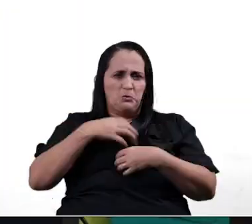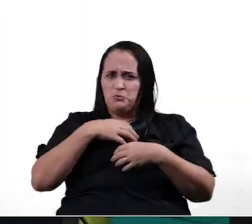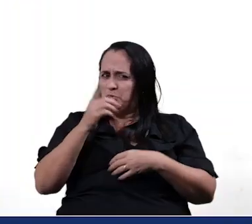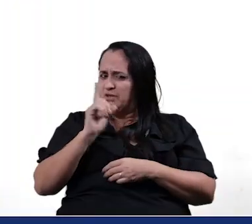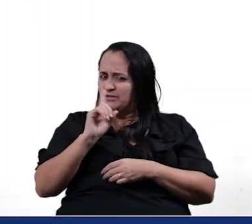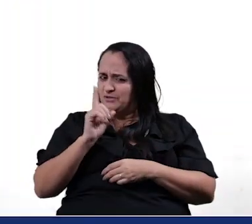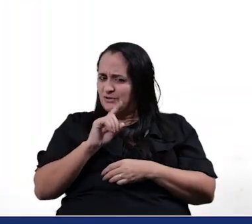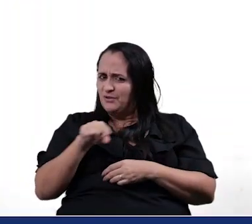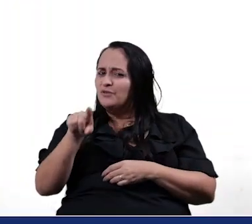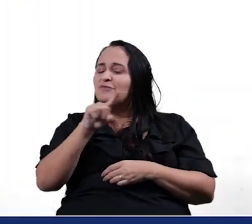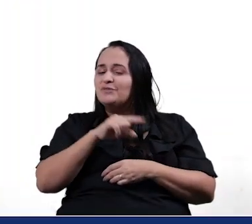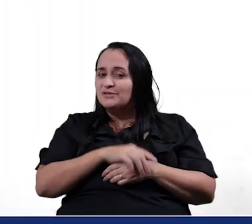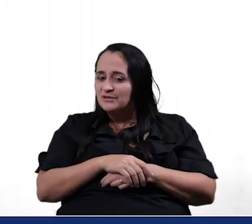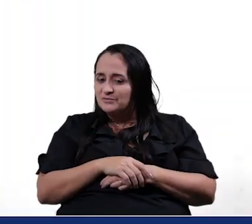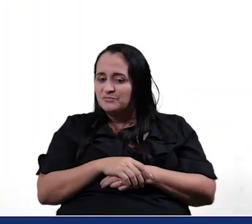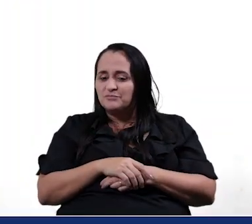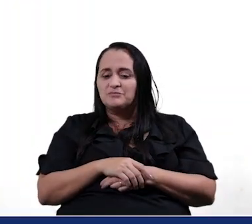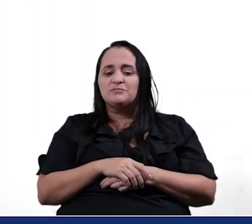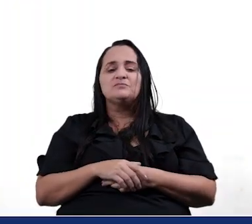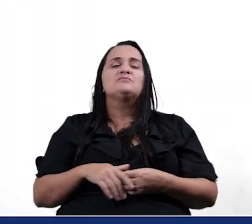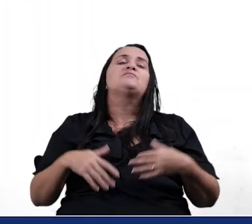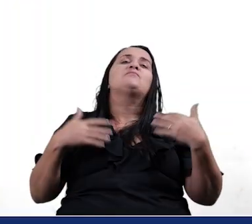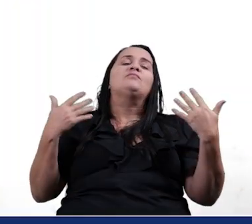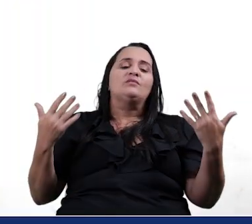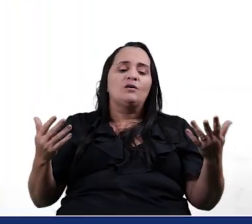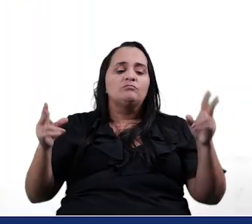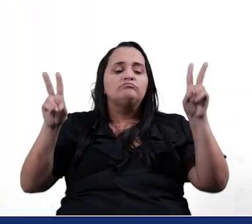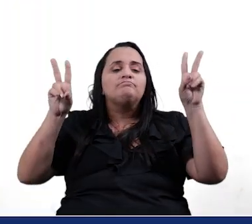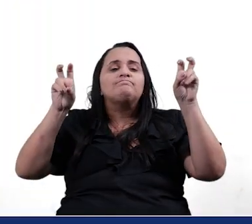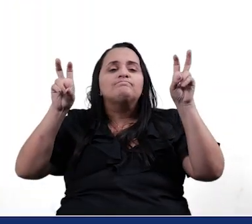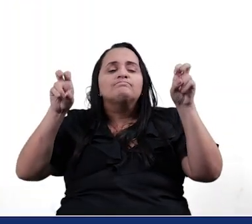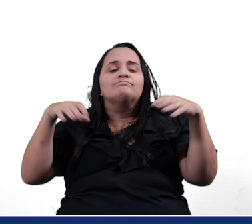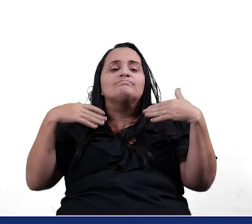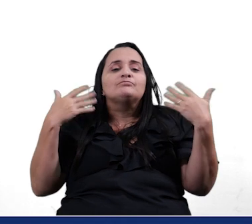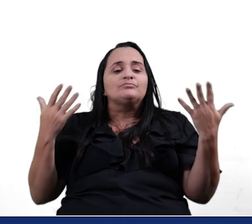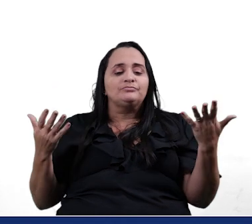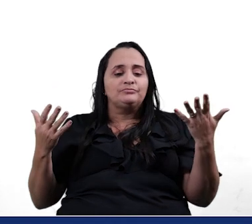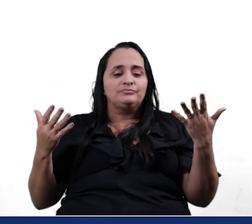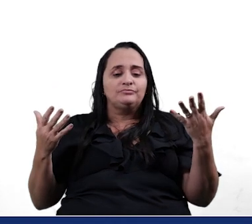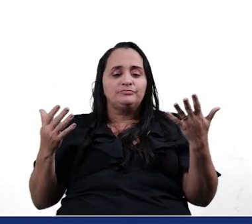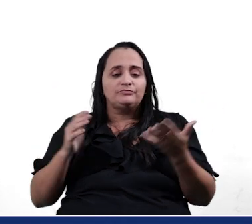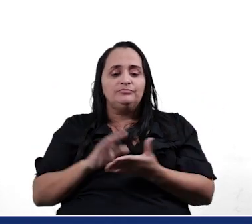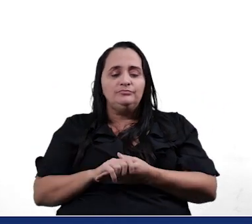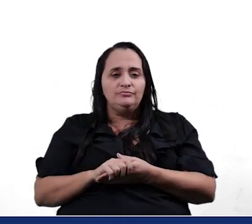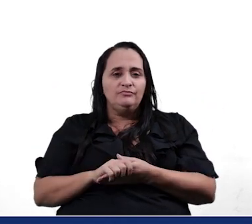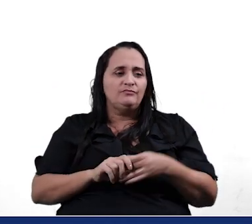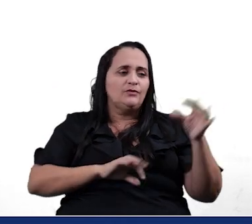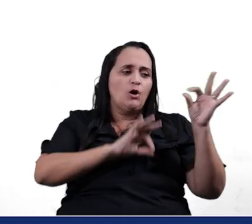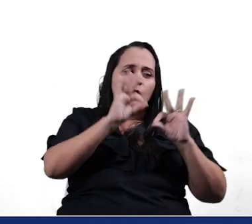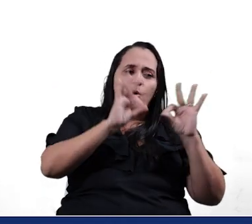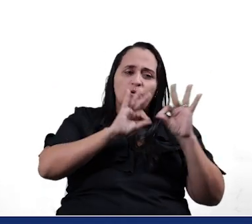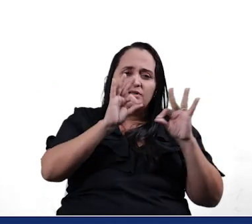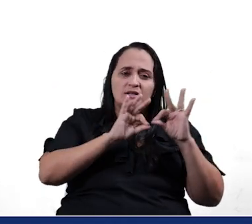vocês? Então, o assunto dessa história é o quê? É a organização do casamento de um